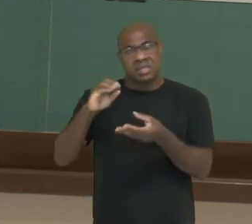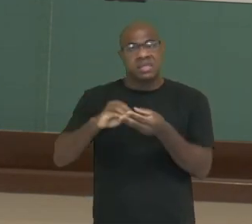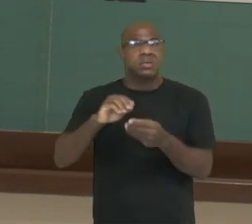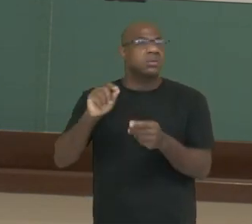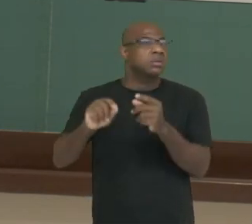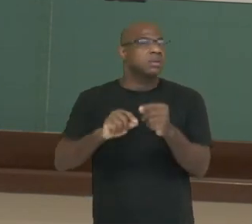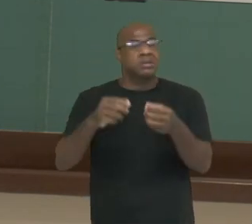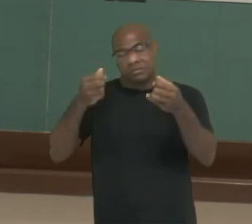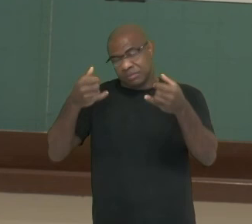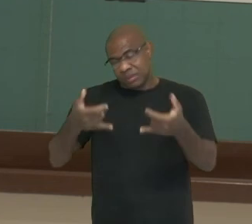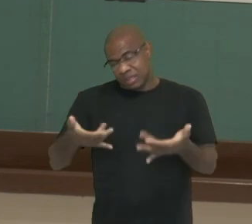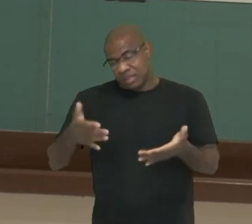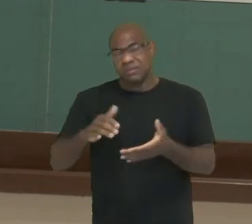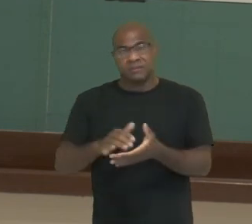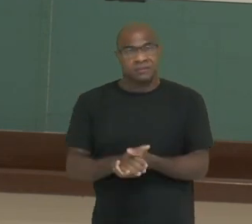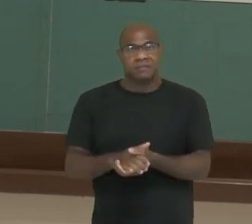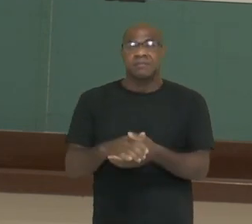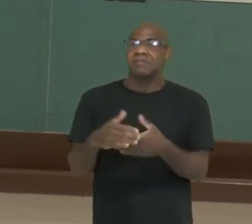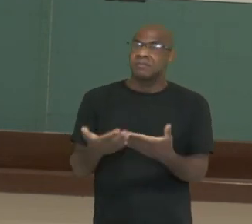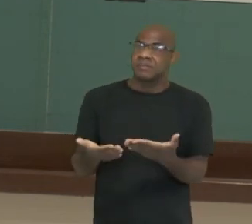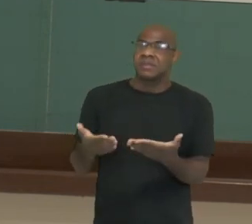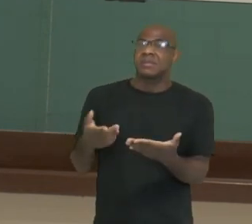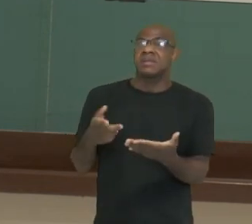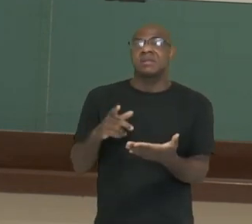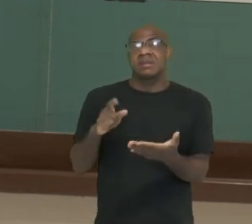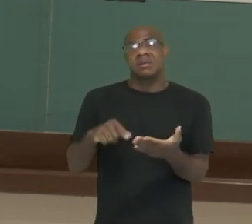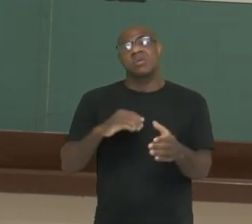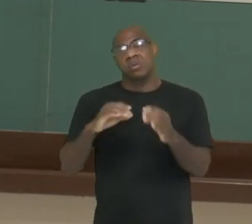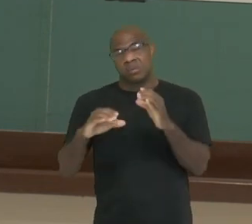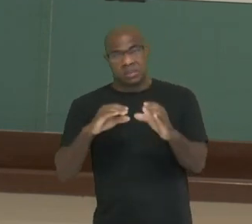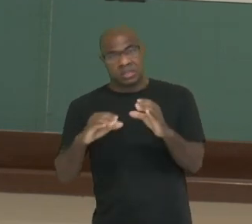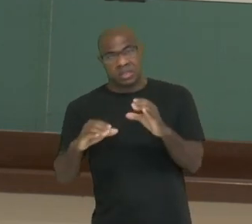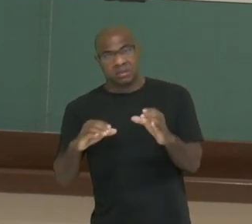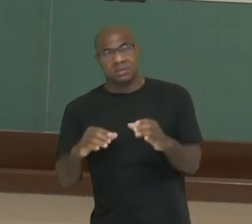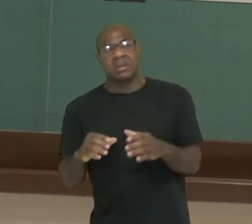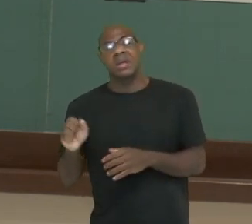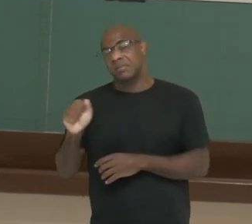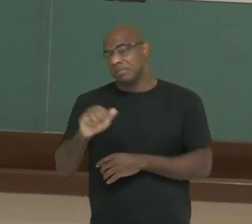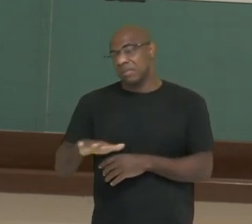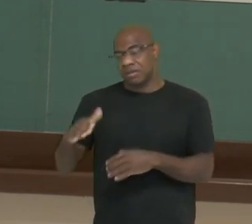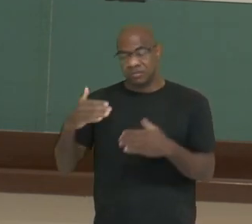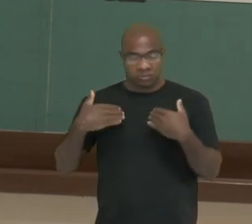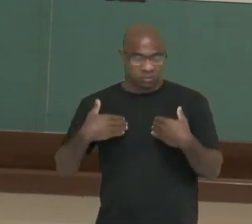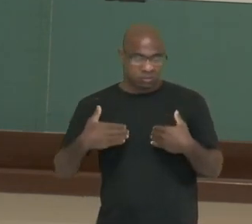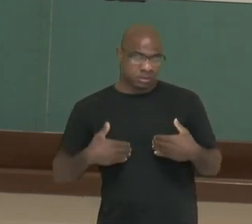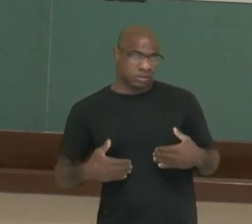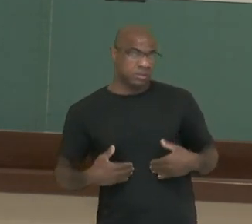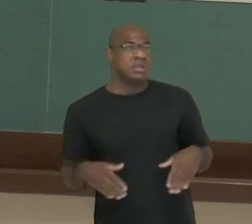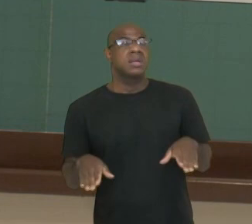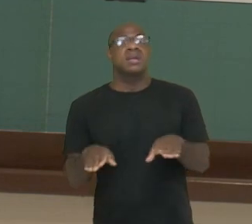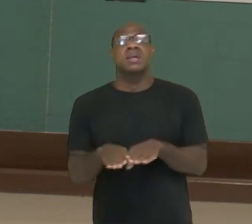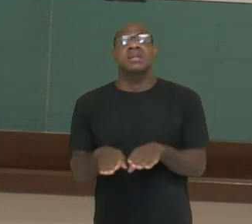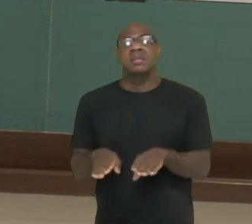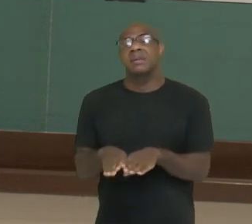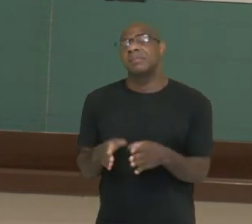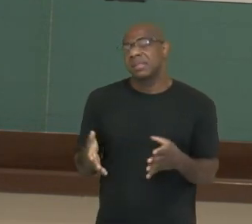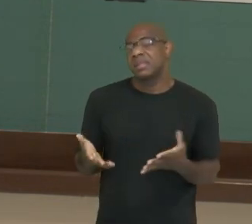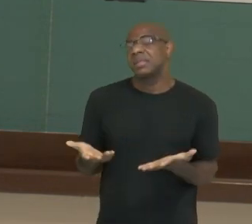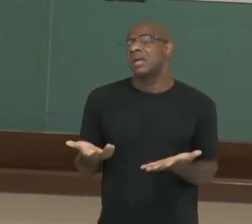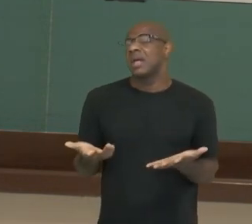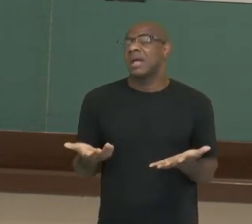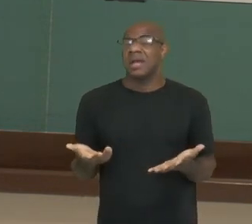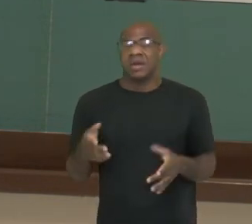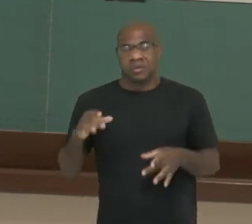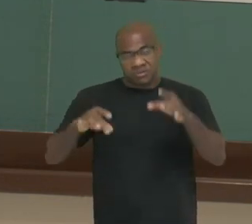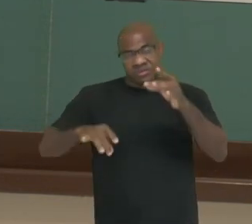nessa cena, né? O que foi comunicado. Então, através da imagem corporal. Ou também o teatro do invisível, né, que